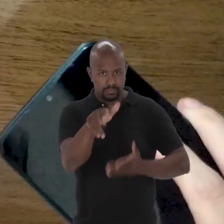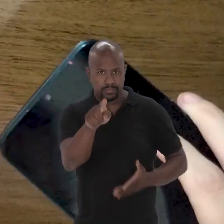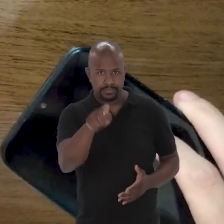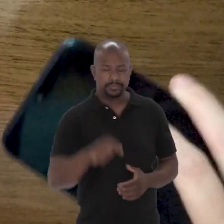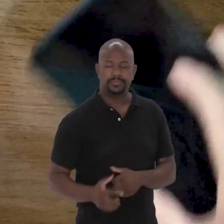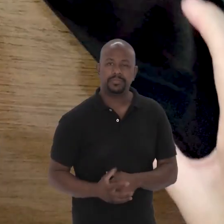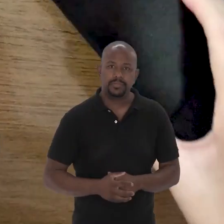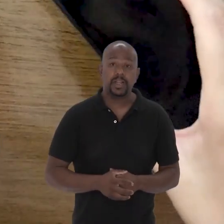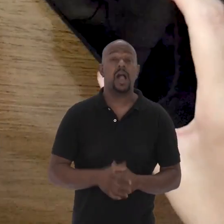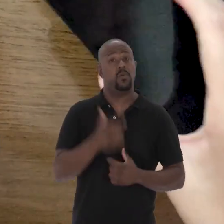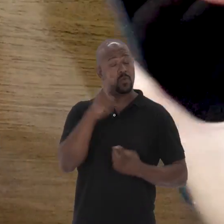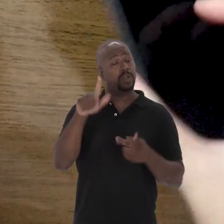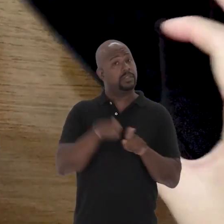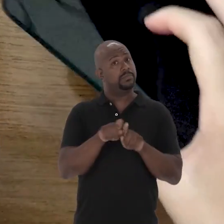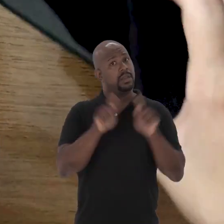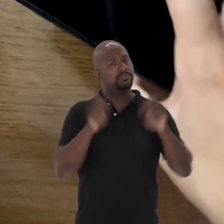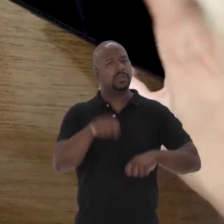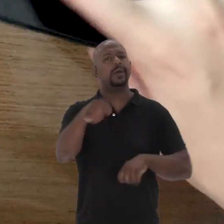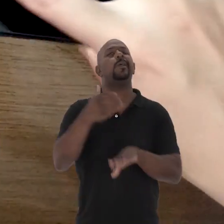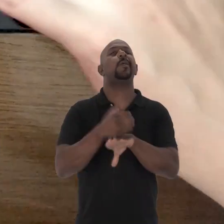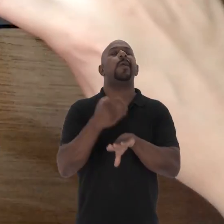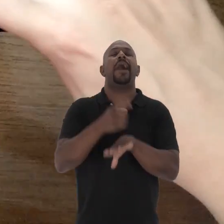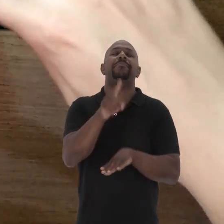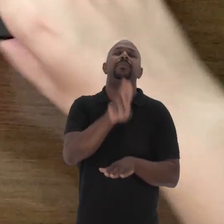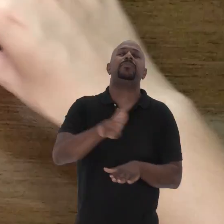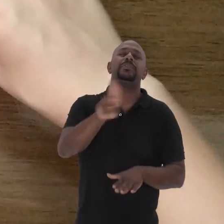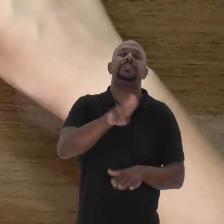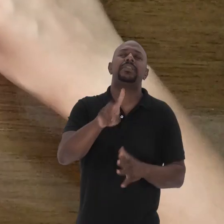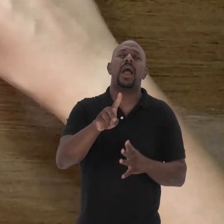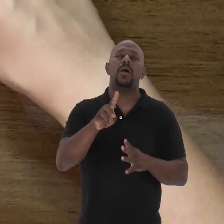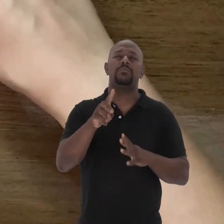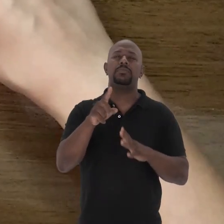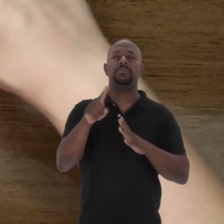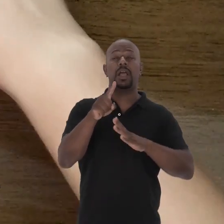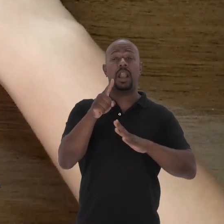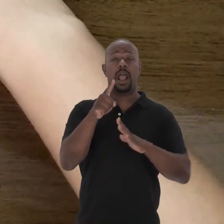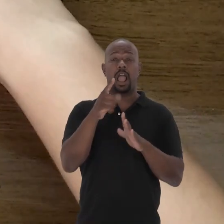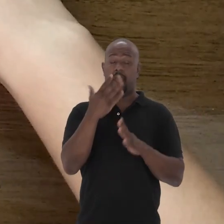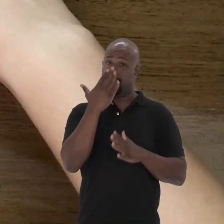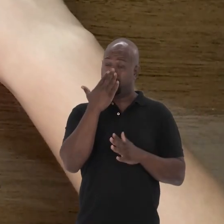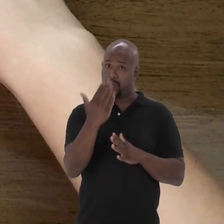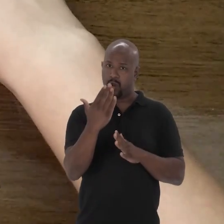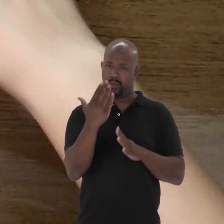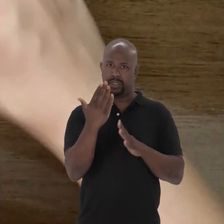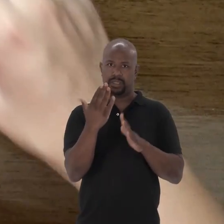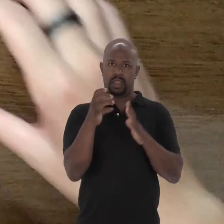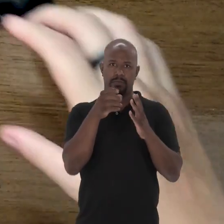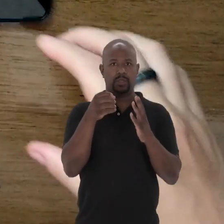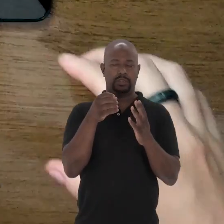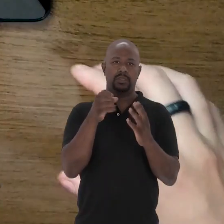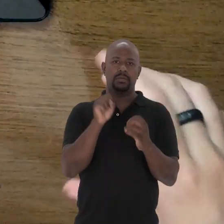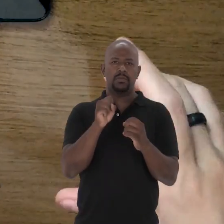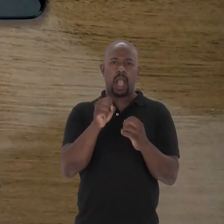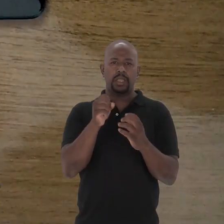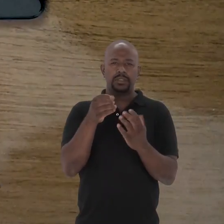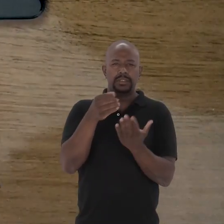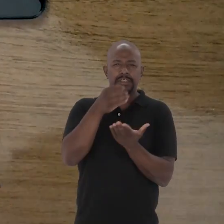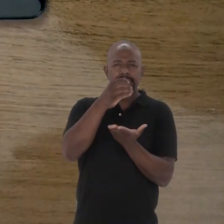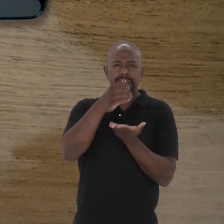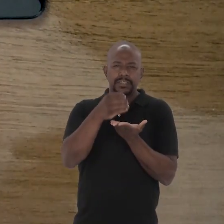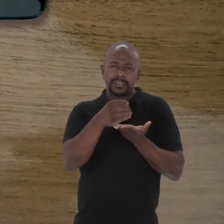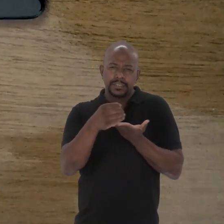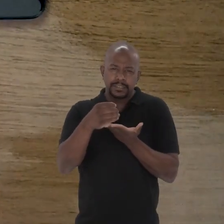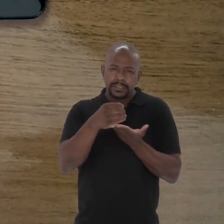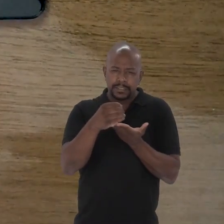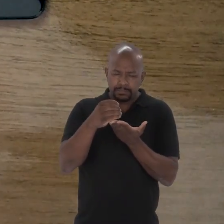Uma outra possibilidade legal para esse copo, por exemplo, é usando a câmera frontal, a gente pode brincar colocando bem aqui em cima.